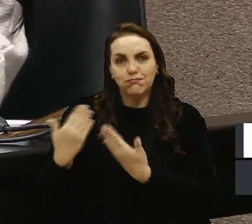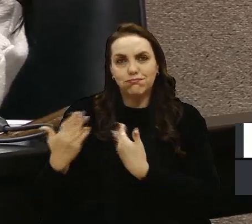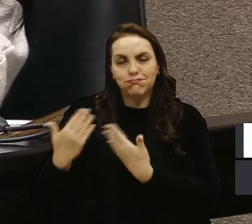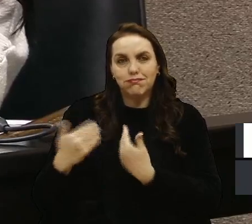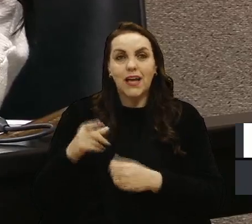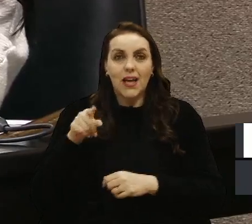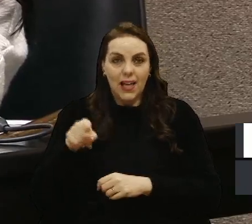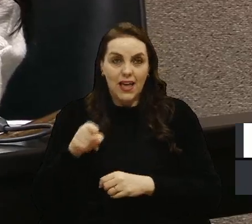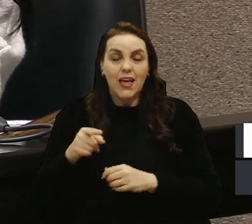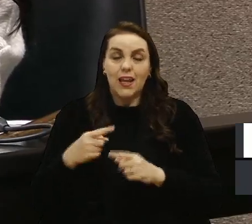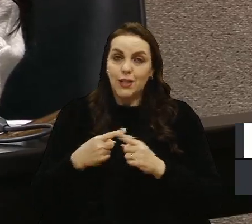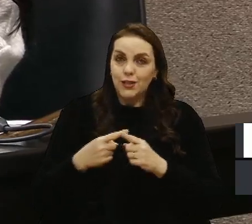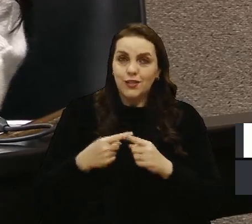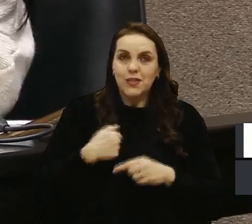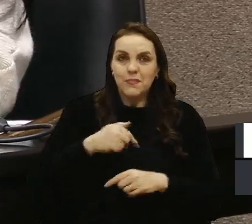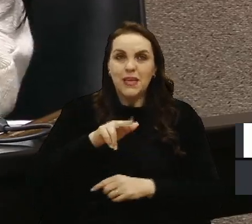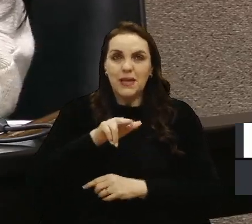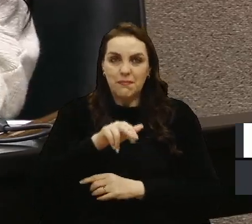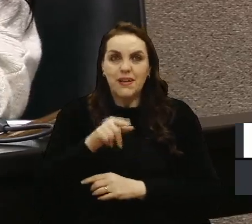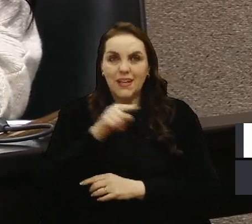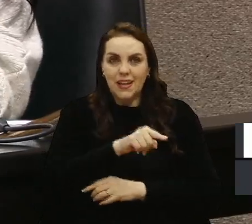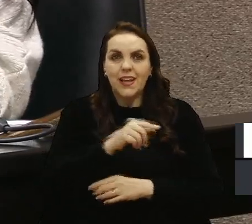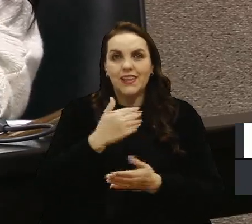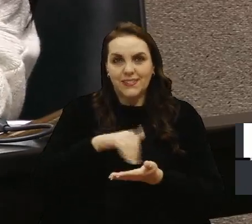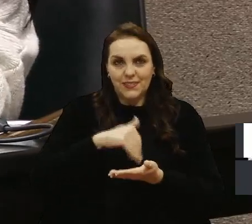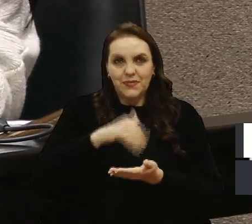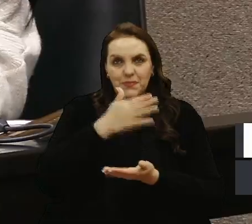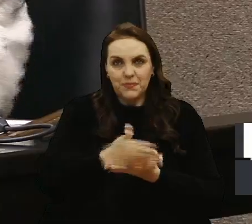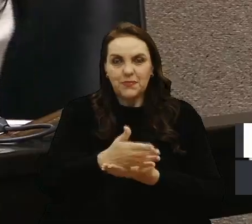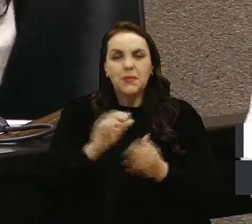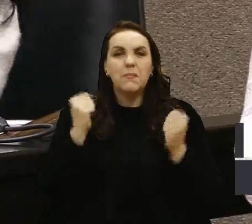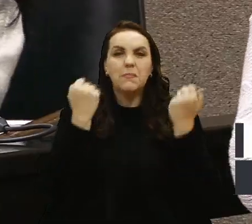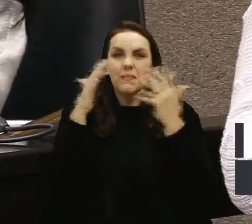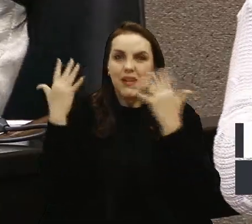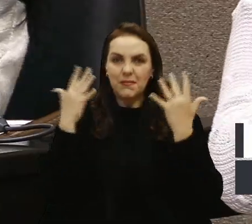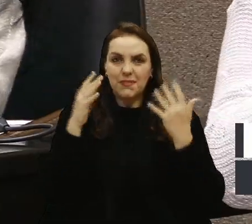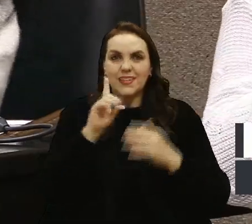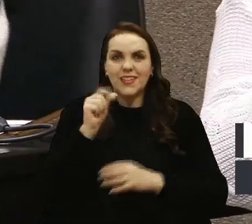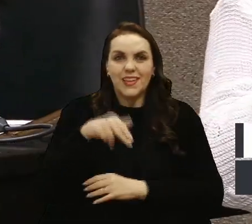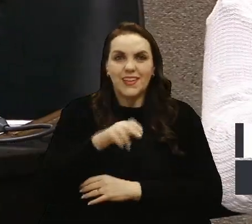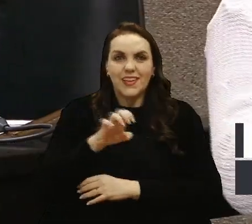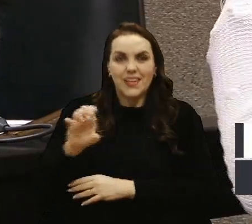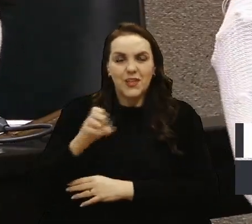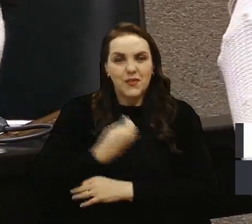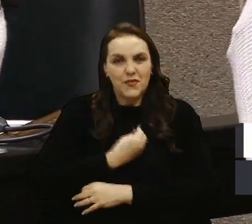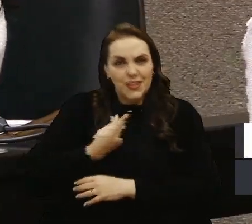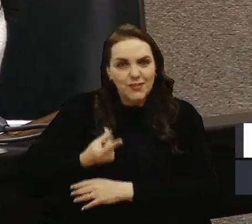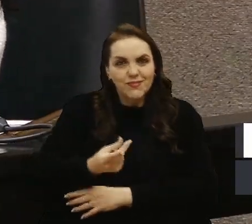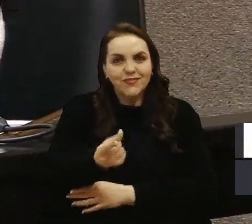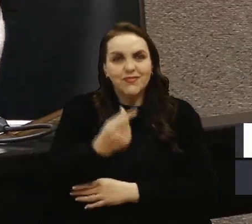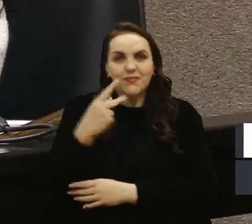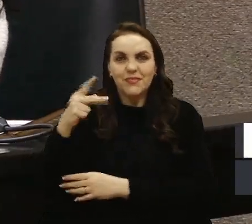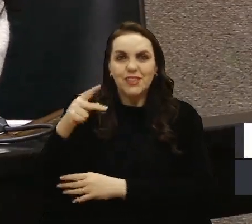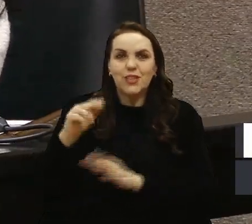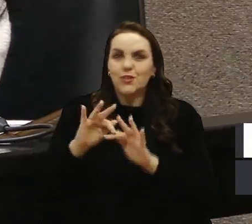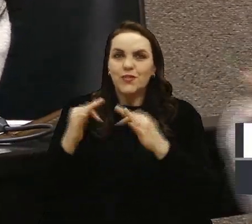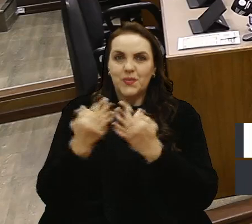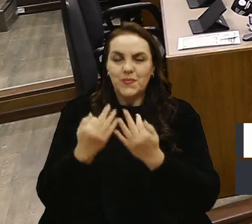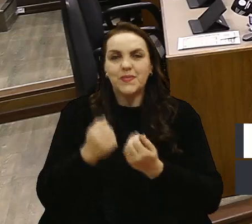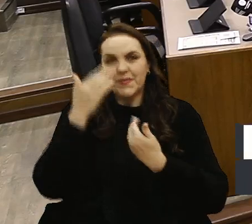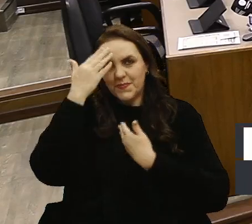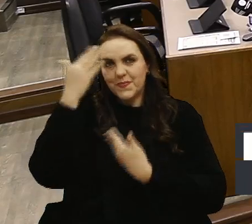sócia da minha irmã lá no escritório. Então, parabéns, doutora Daiane, vida longa a você e toda a sua família. Era isso, senhor presidente.